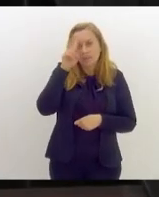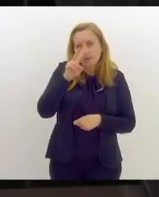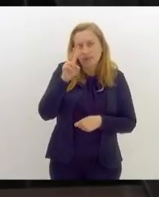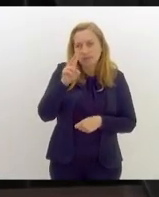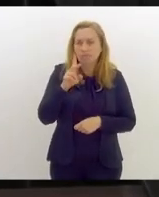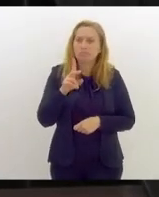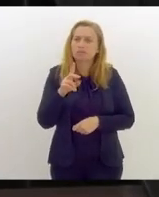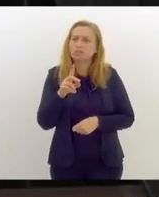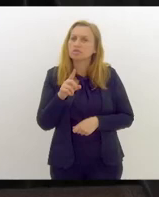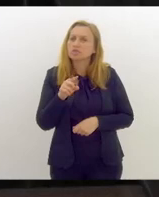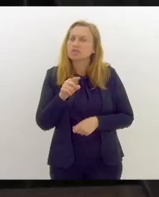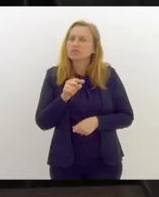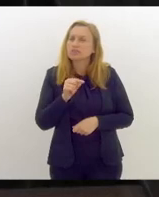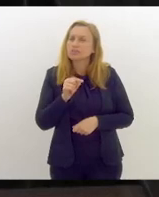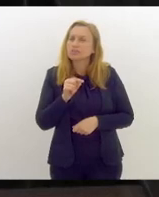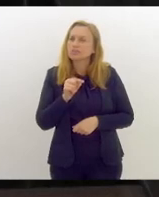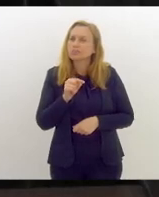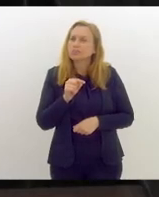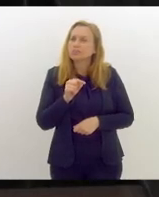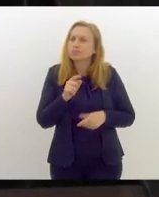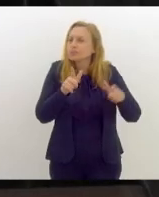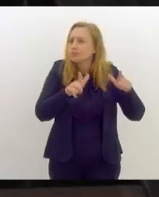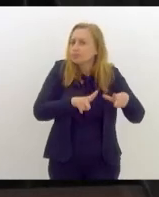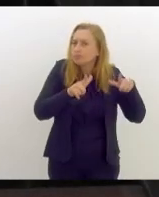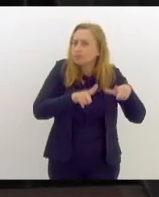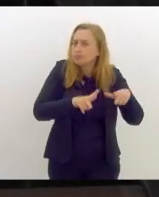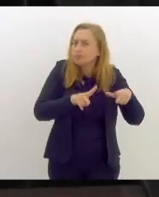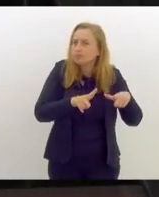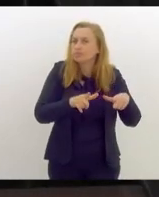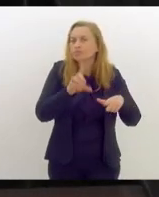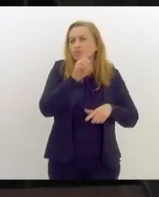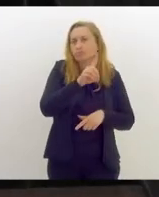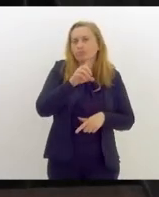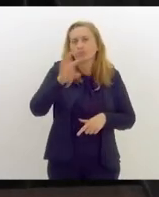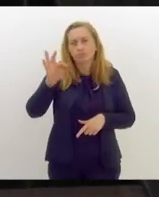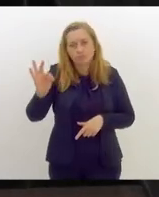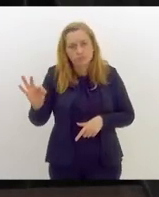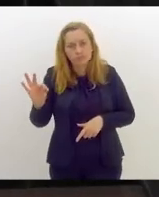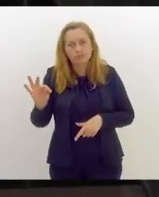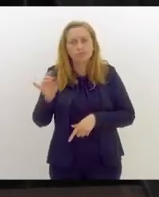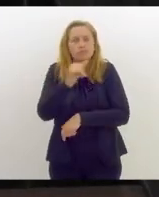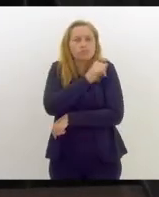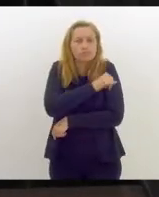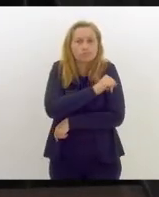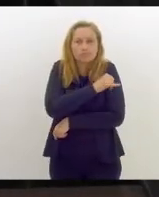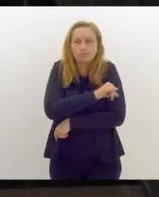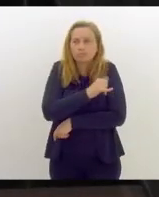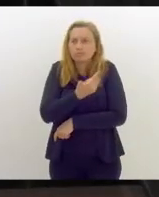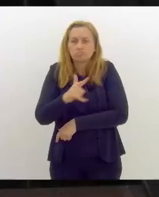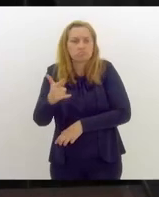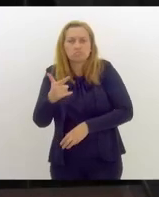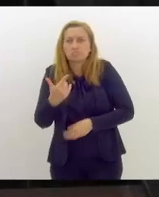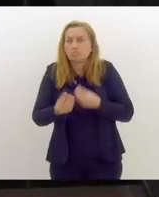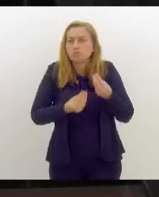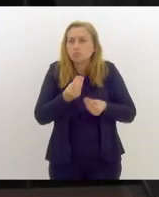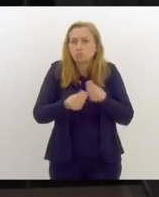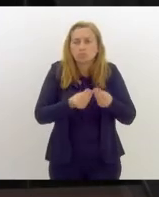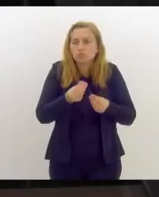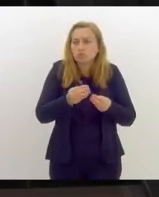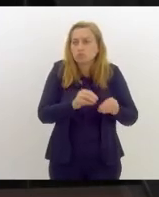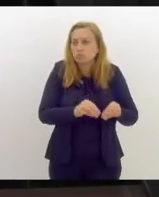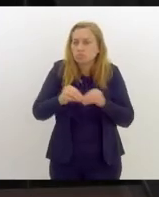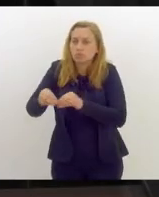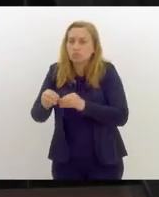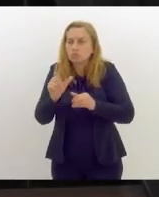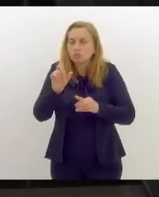naquela naquele espaço naquele distrito do da cidade do Rio de Janeiro não há como se deslocar não sei